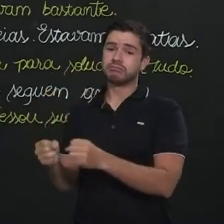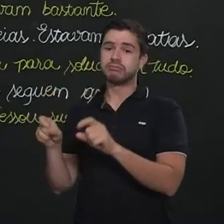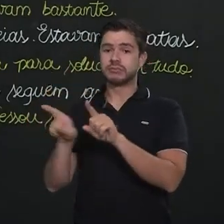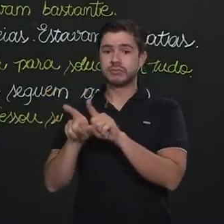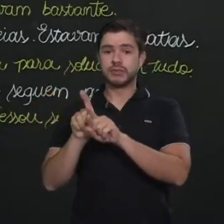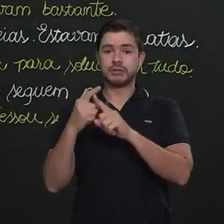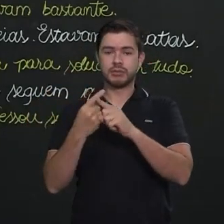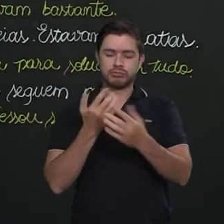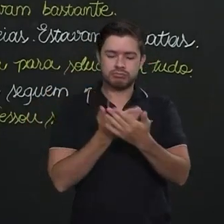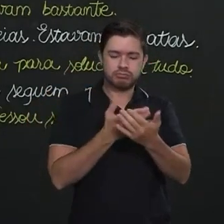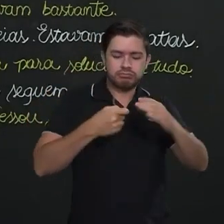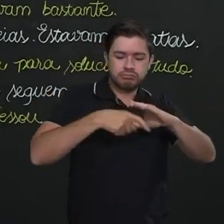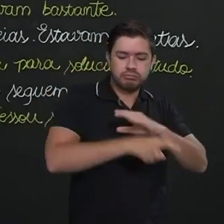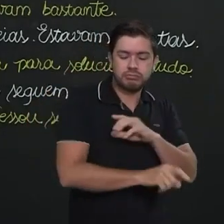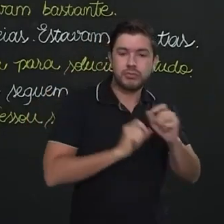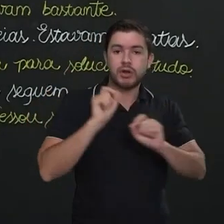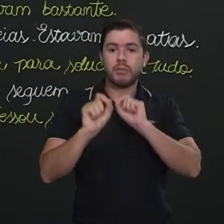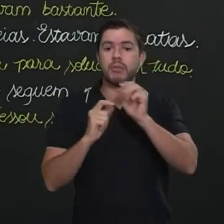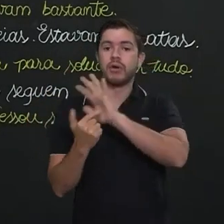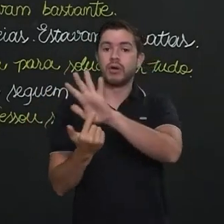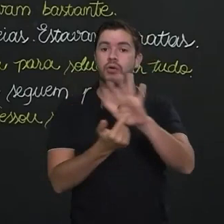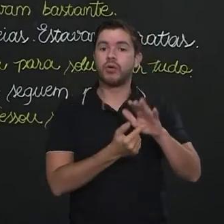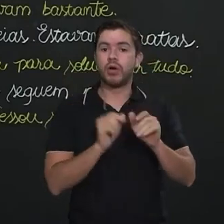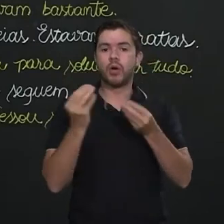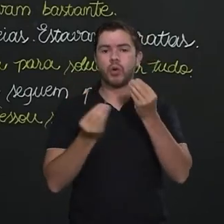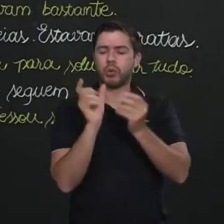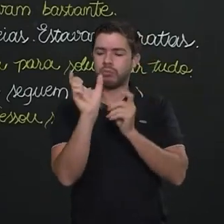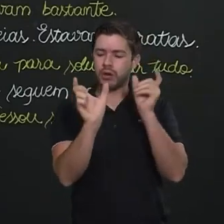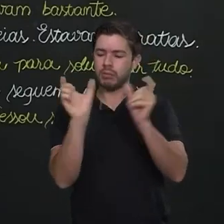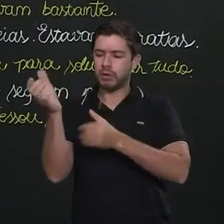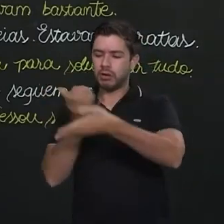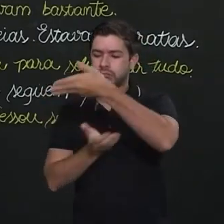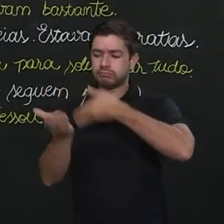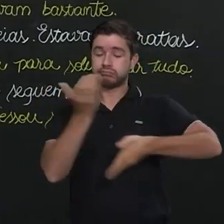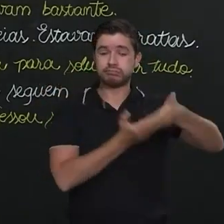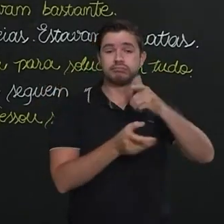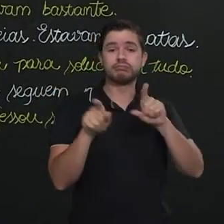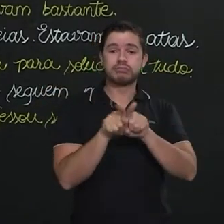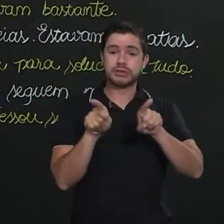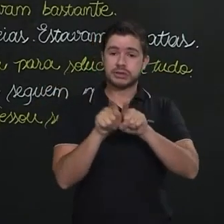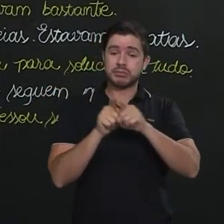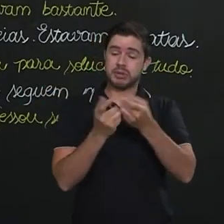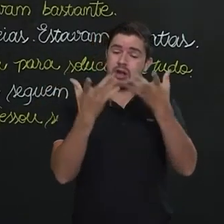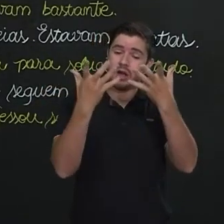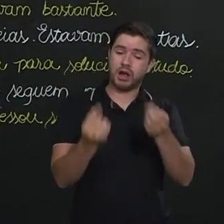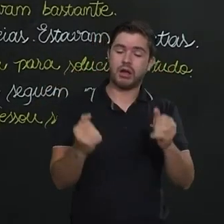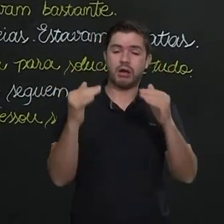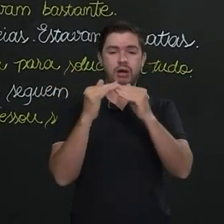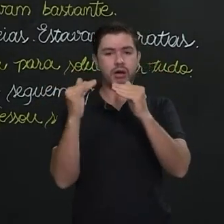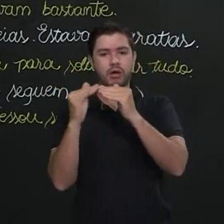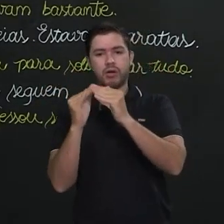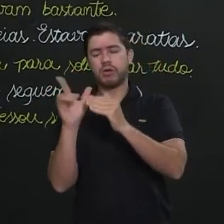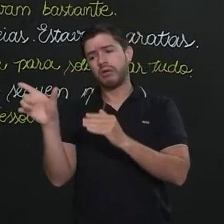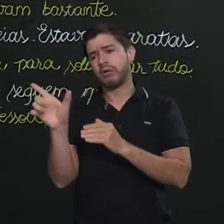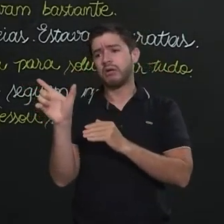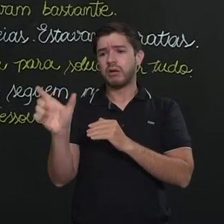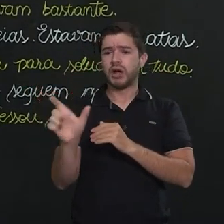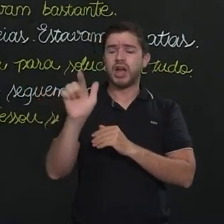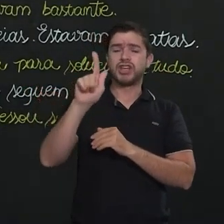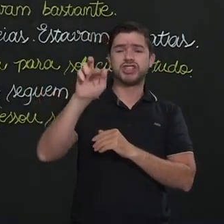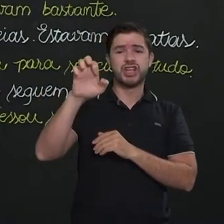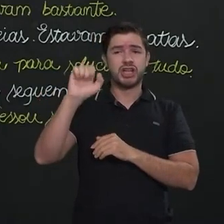concordância nominal determina como as palavras se relacionam entre si e concordam no que diz respeito a gênero,